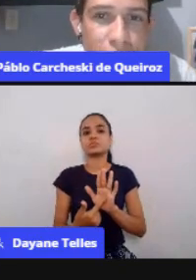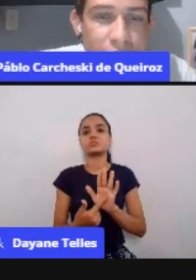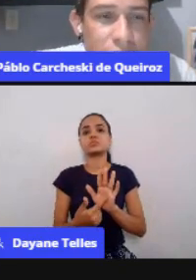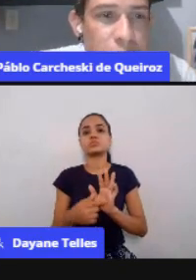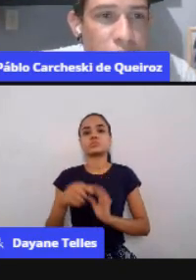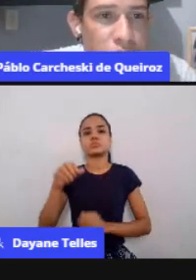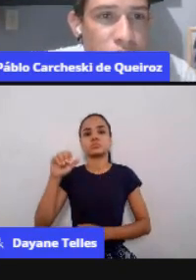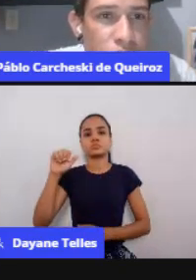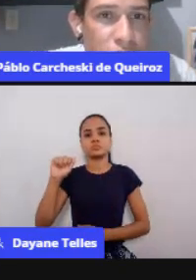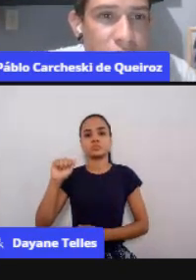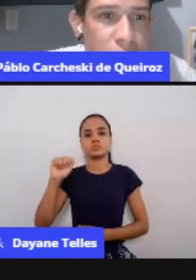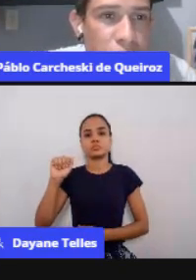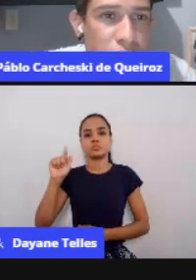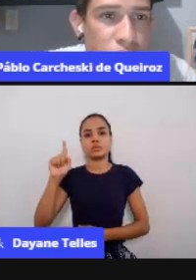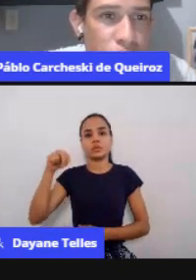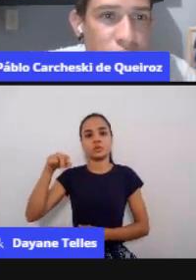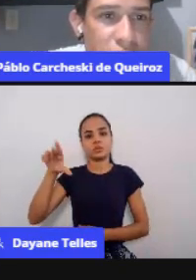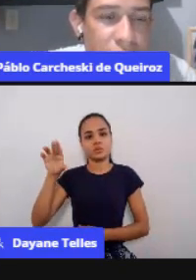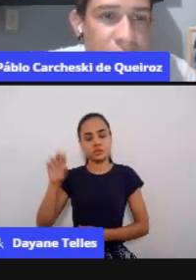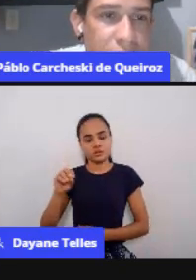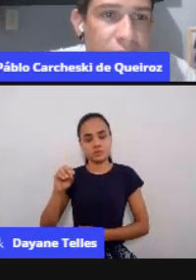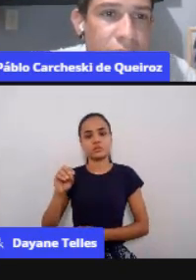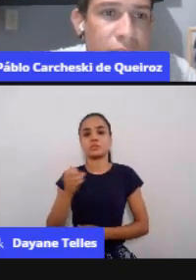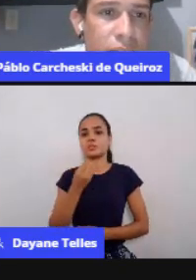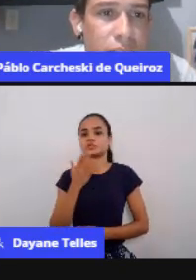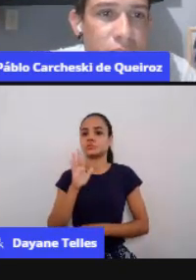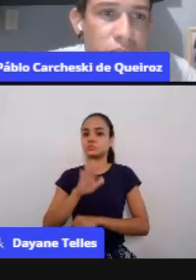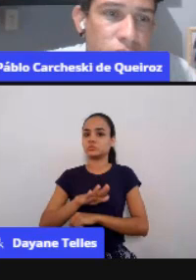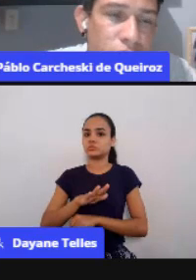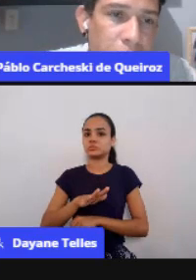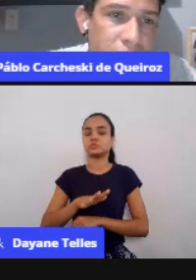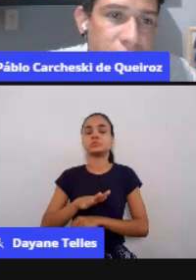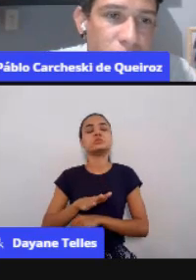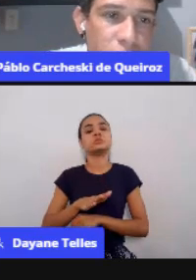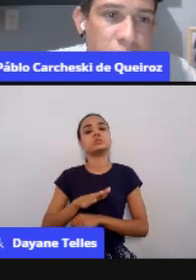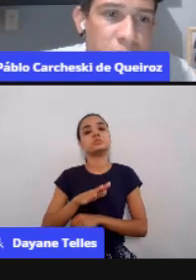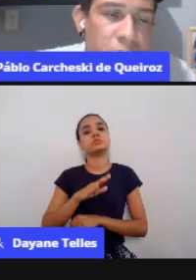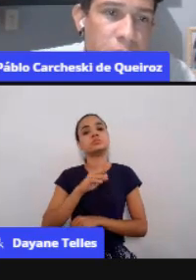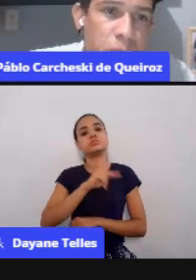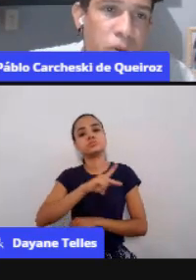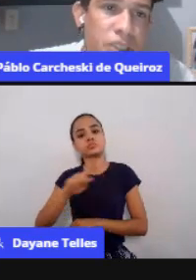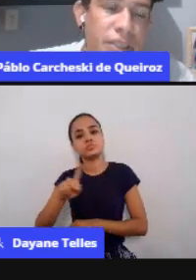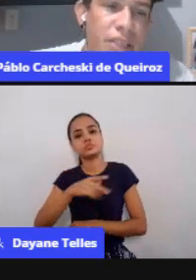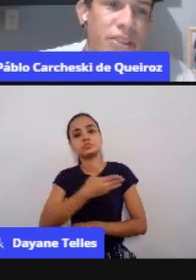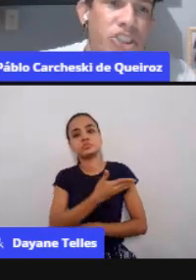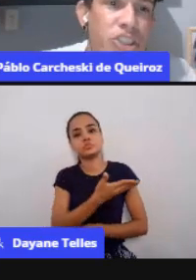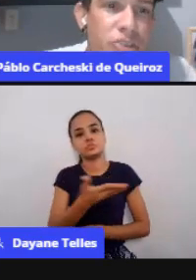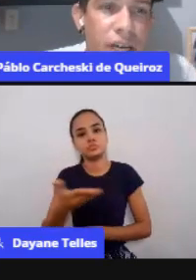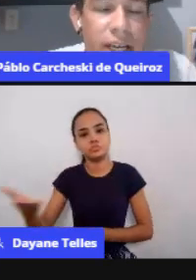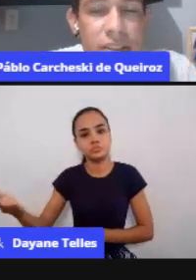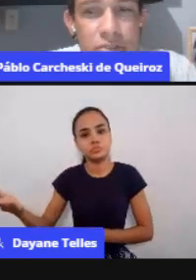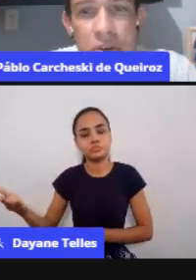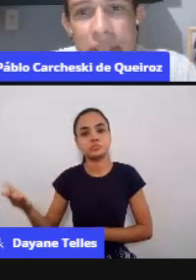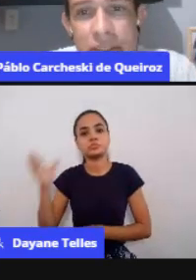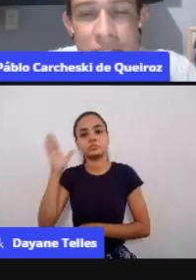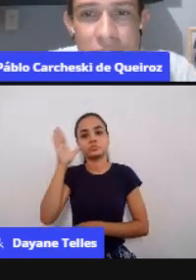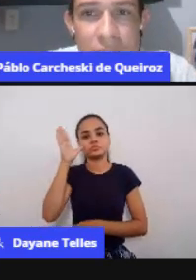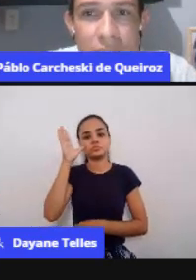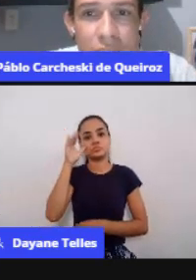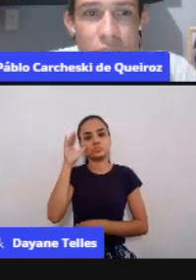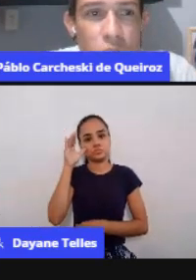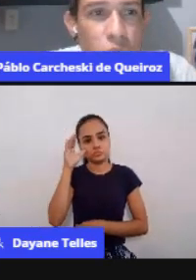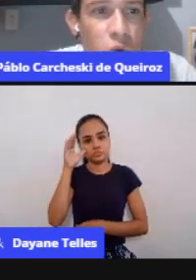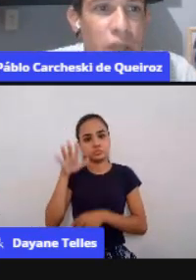nossos colegas, professoras, professores, e os demais que podem estar assistindo a essa